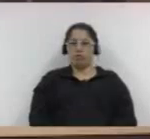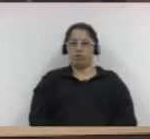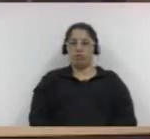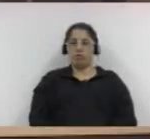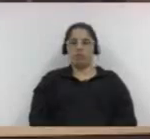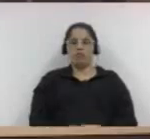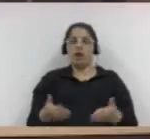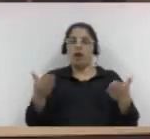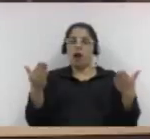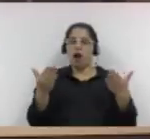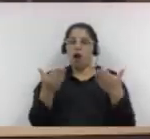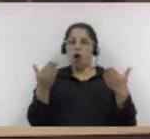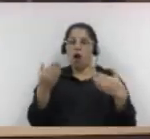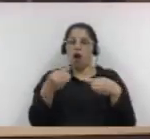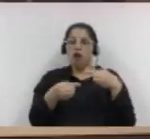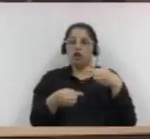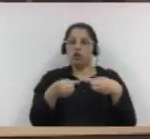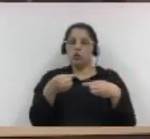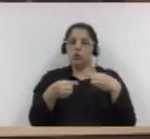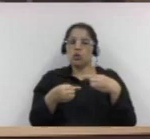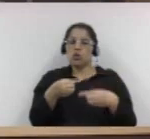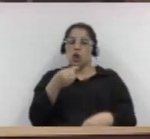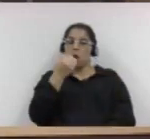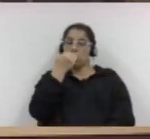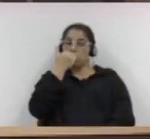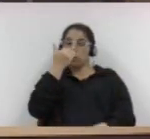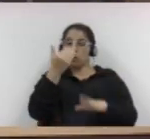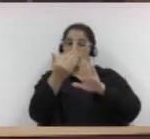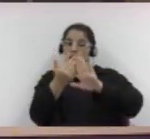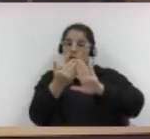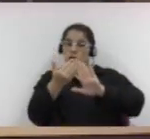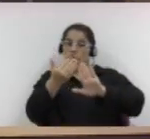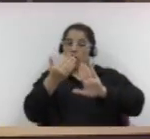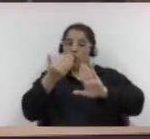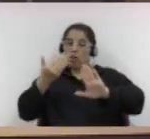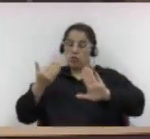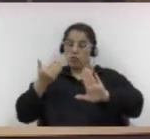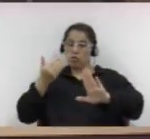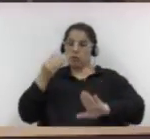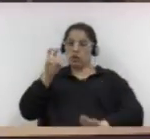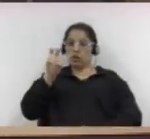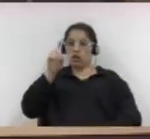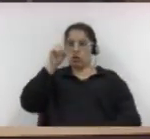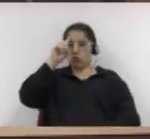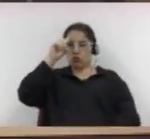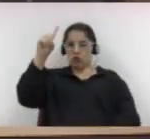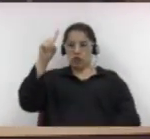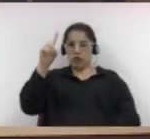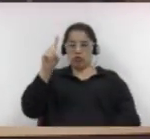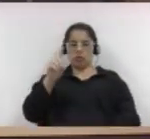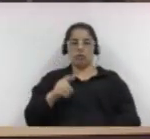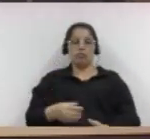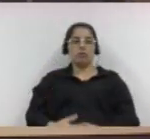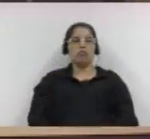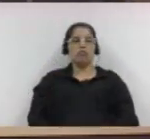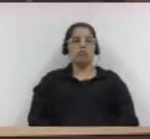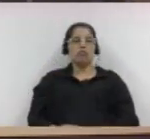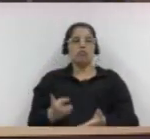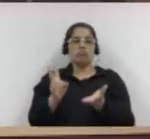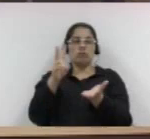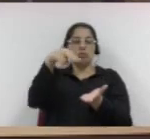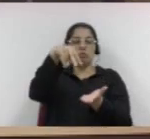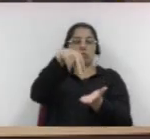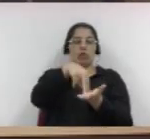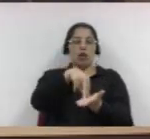Em discussão, o pedido de afastamento do nobre vereador André Henrique Tigrão. Com a